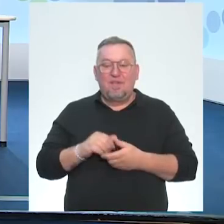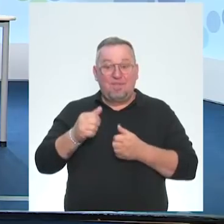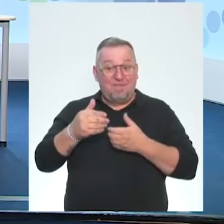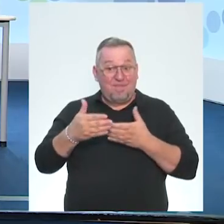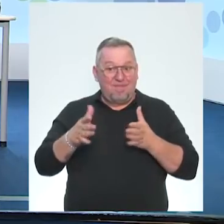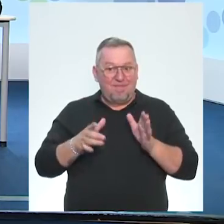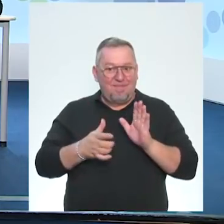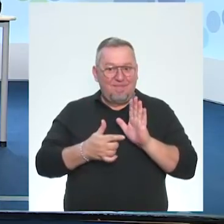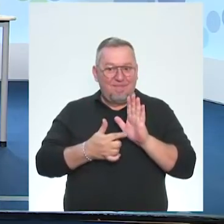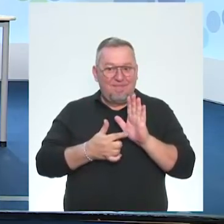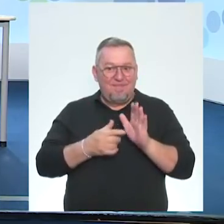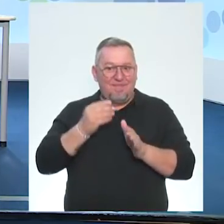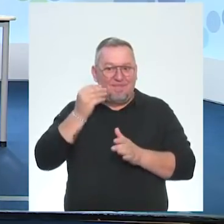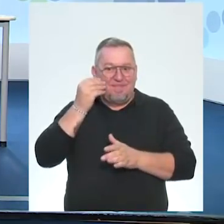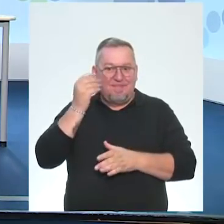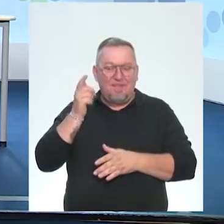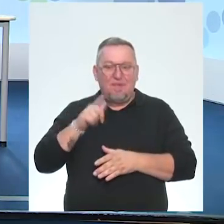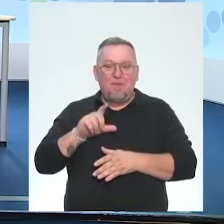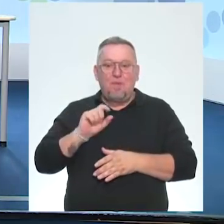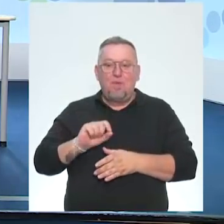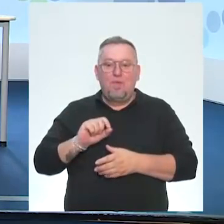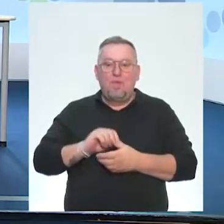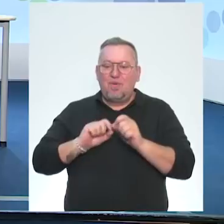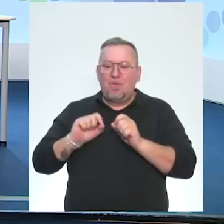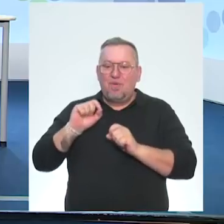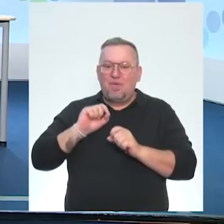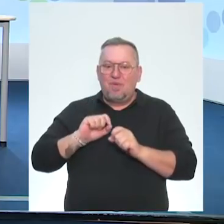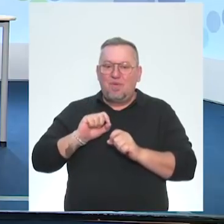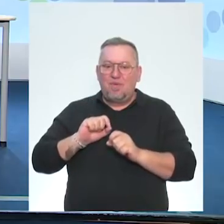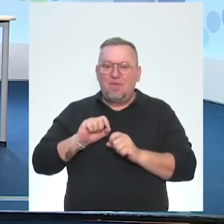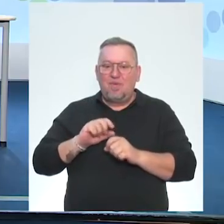do meu vozinho, que hoje tem 94 anos,